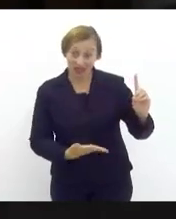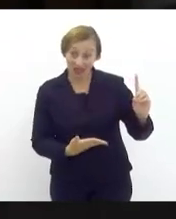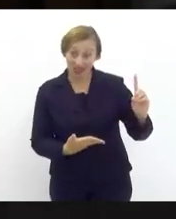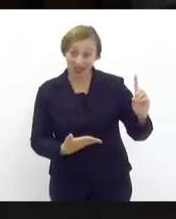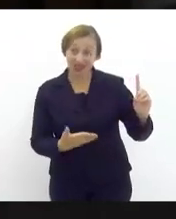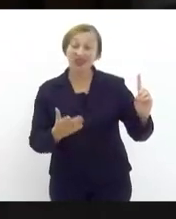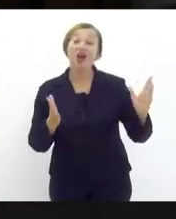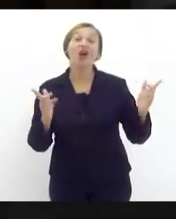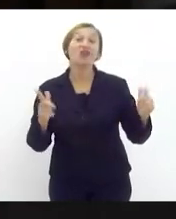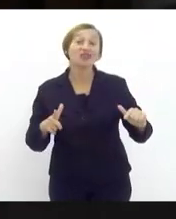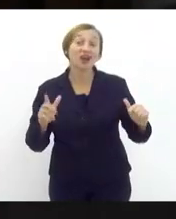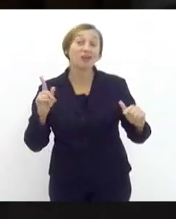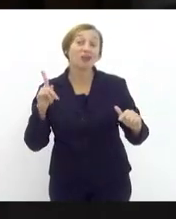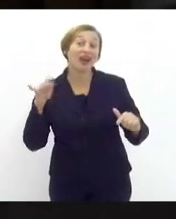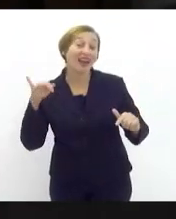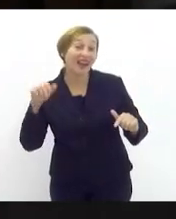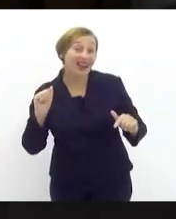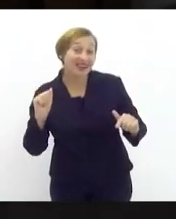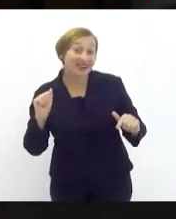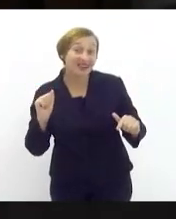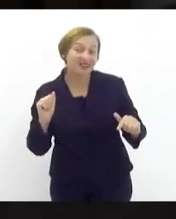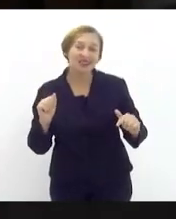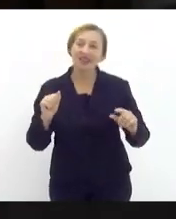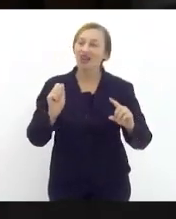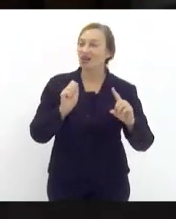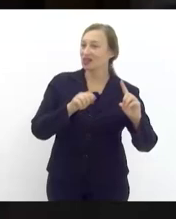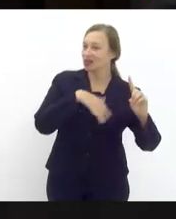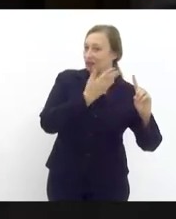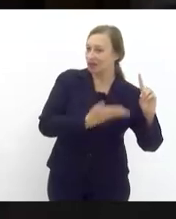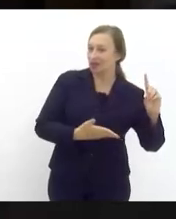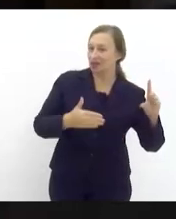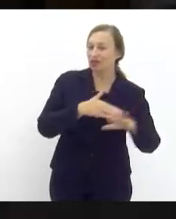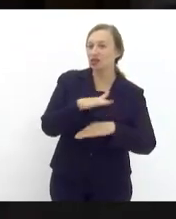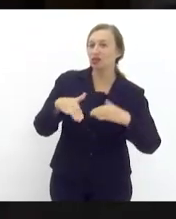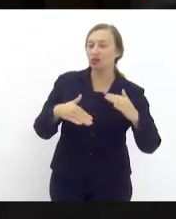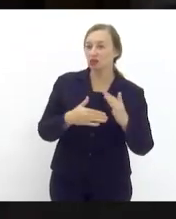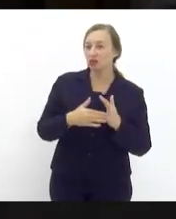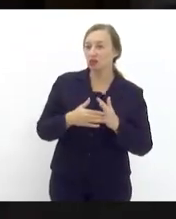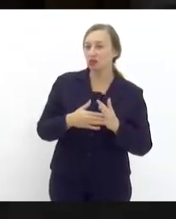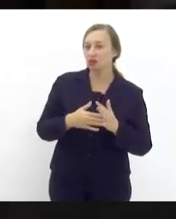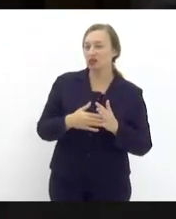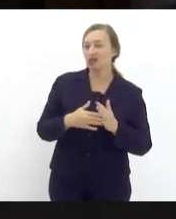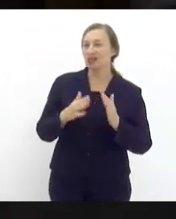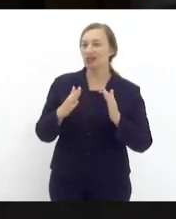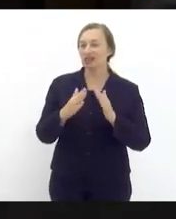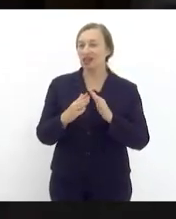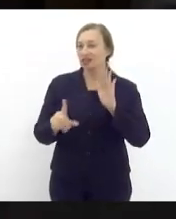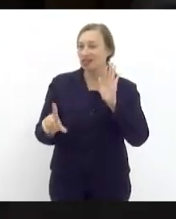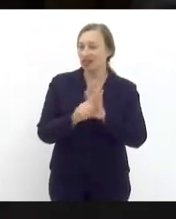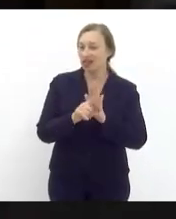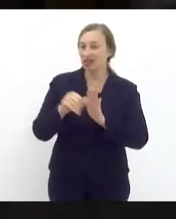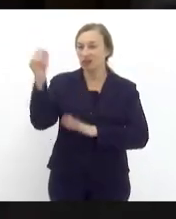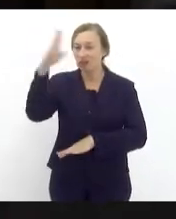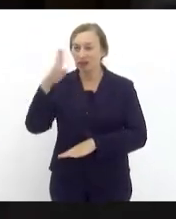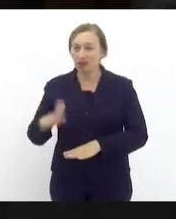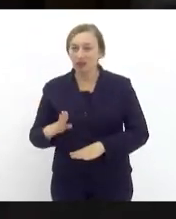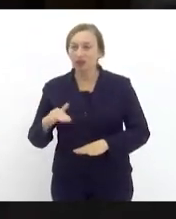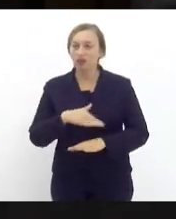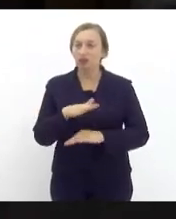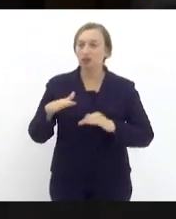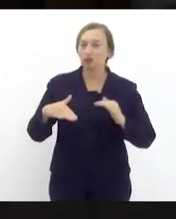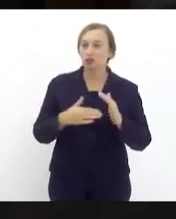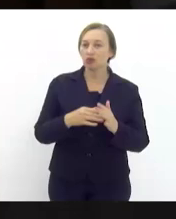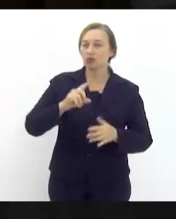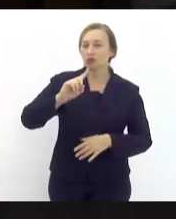a placa essa homenagem em nome da todas as casas legislativas do Brasil em nome de todos os